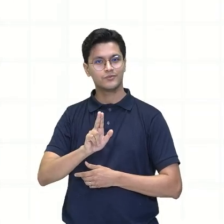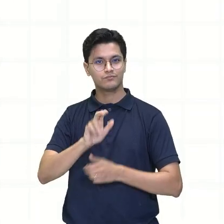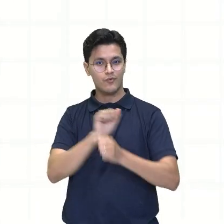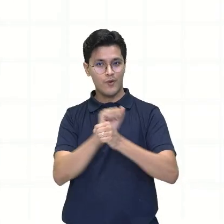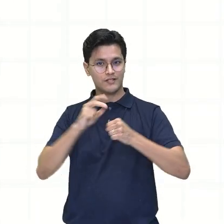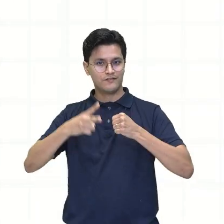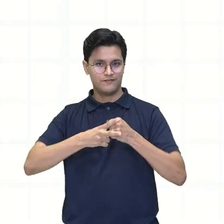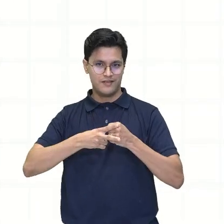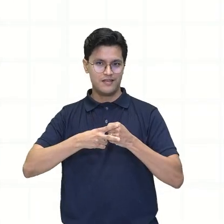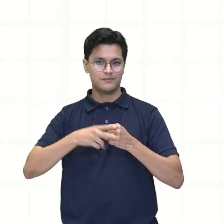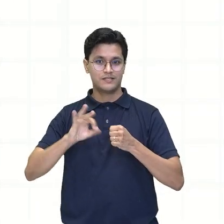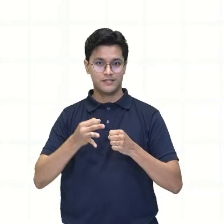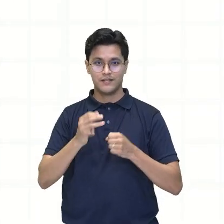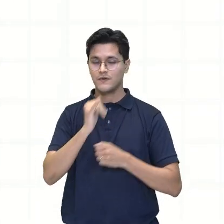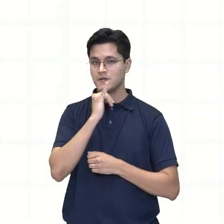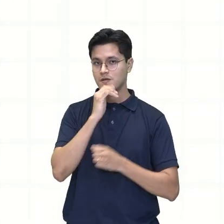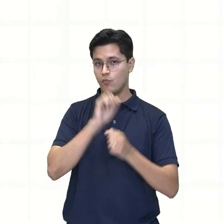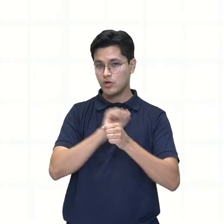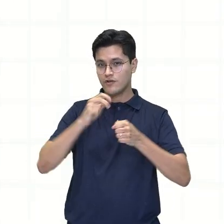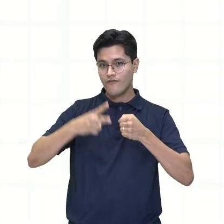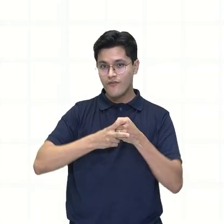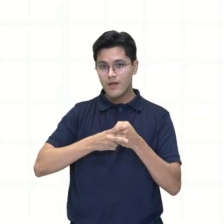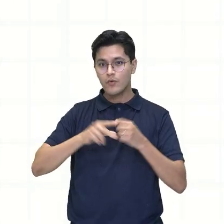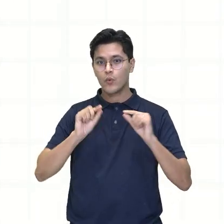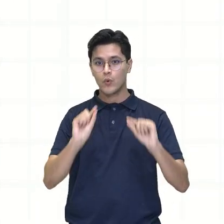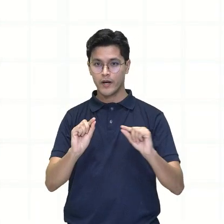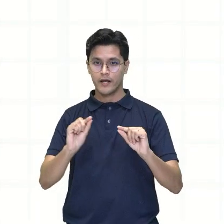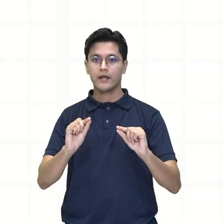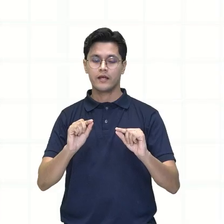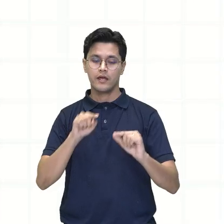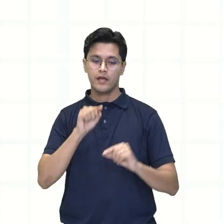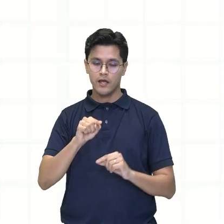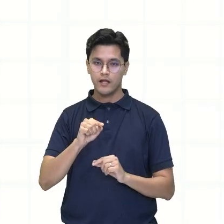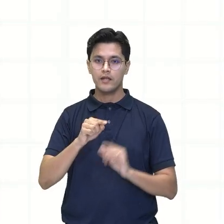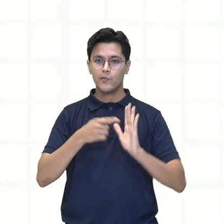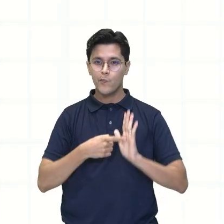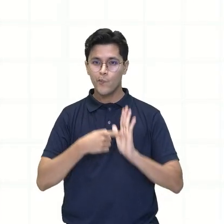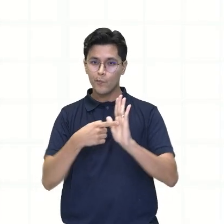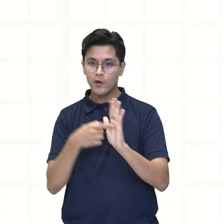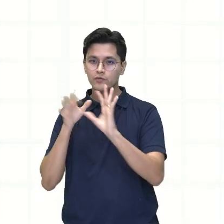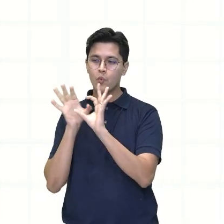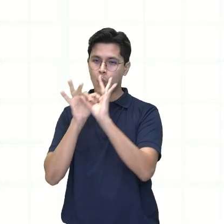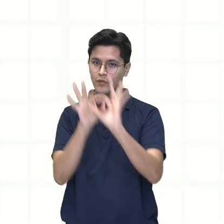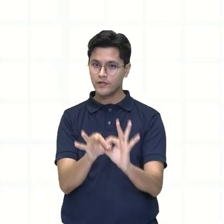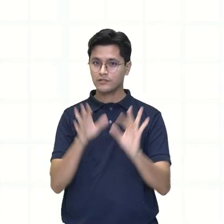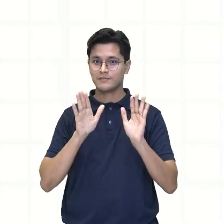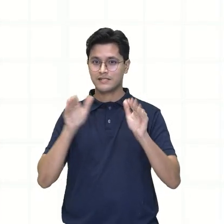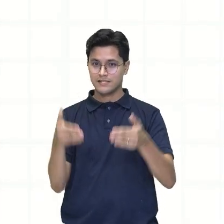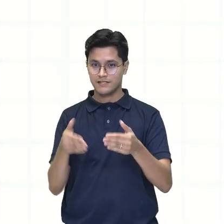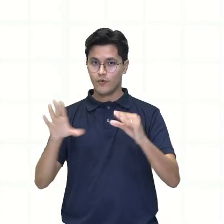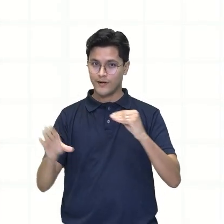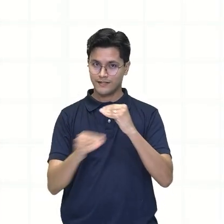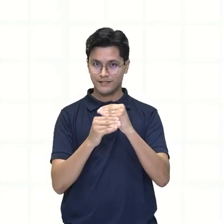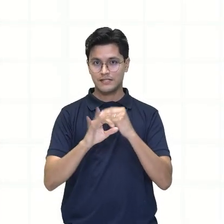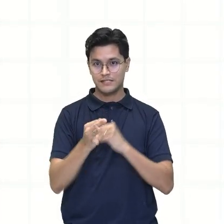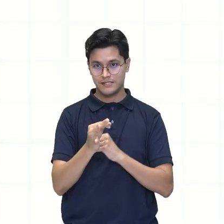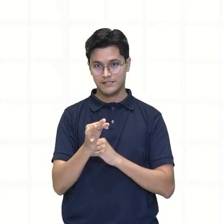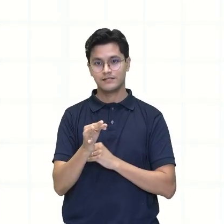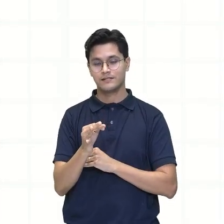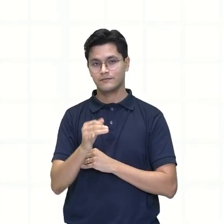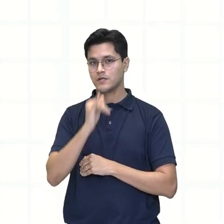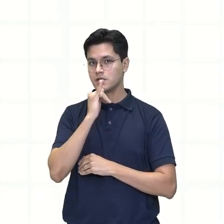advérbios, tá? Os advérbios, eles vão dar ali uma circunstância, vão acrescentar. E no caso, vão dar os advérbios